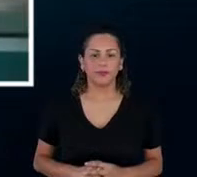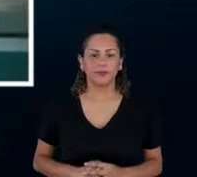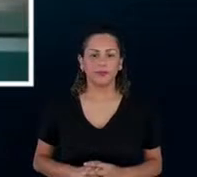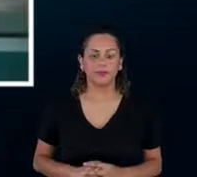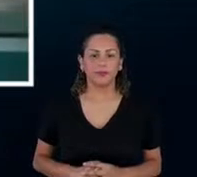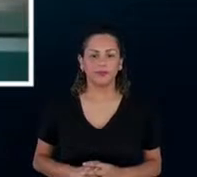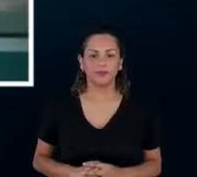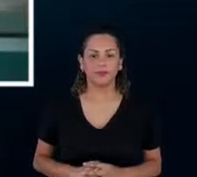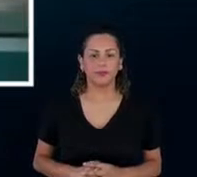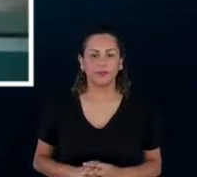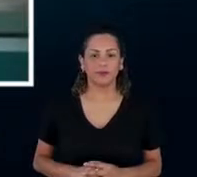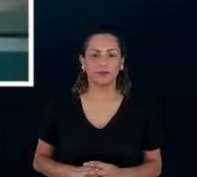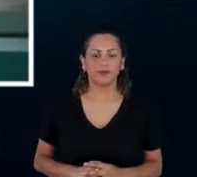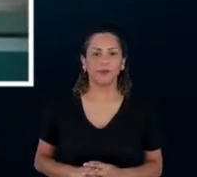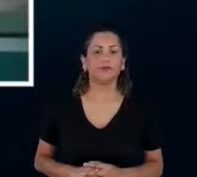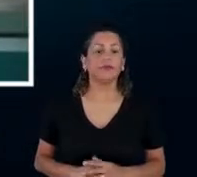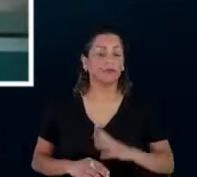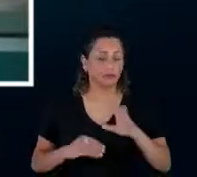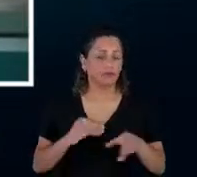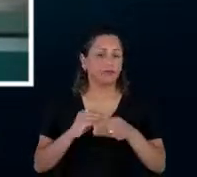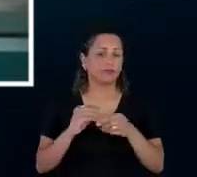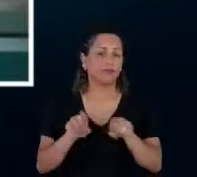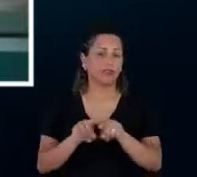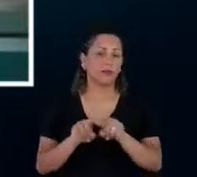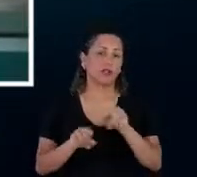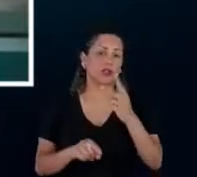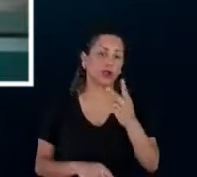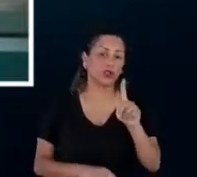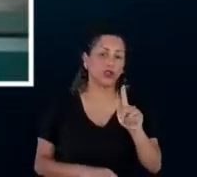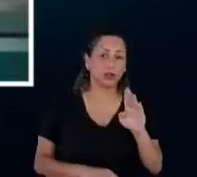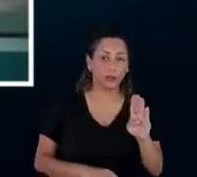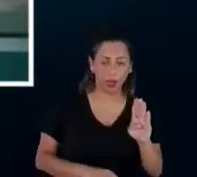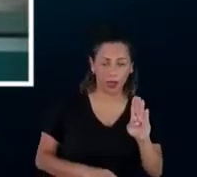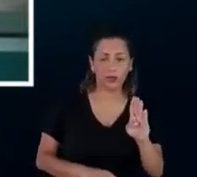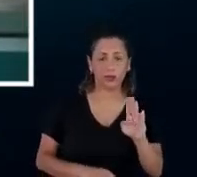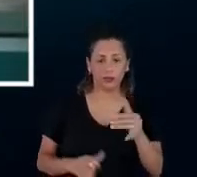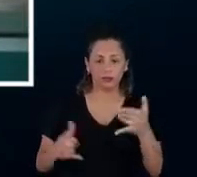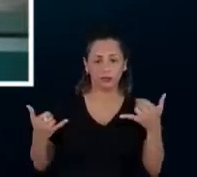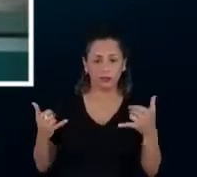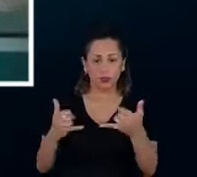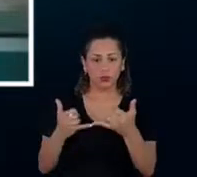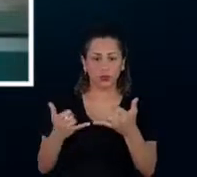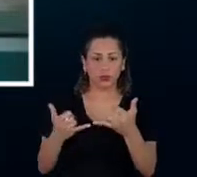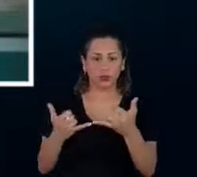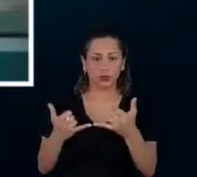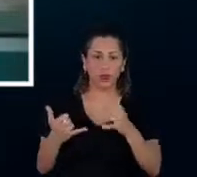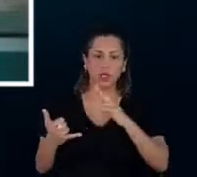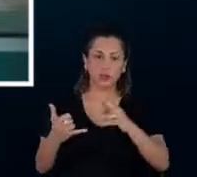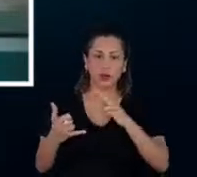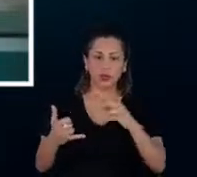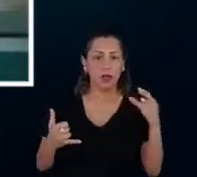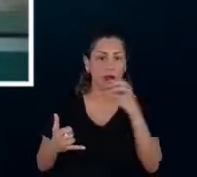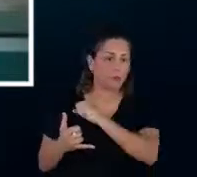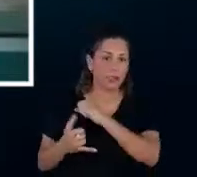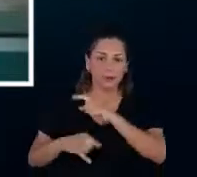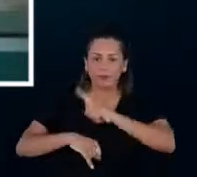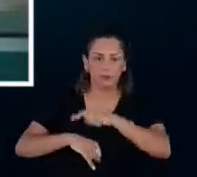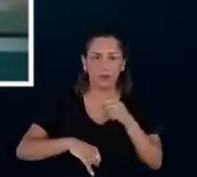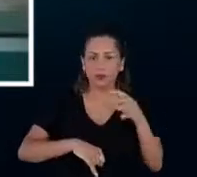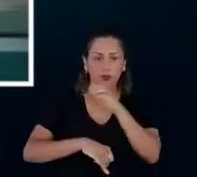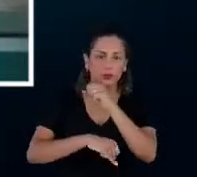Incluindo 2 gigawatts de carga com tempo de resposta de milissegundos.